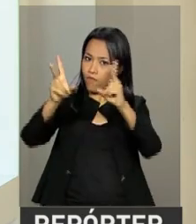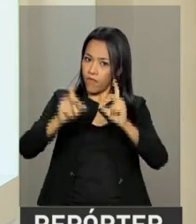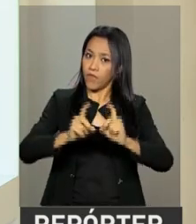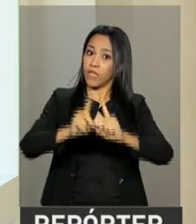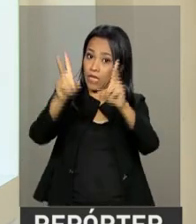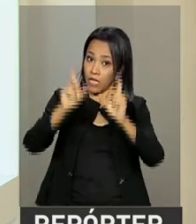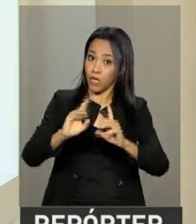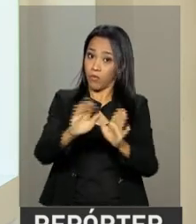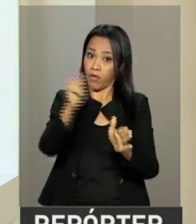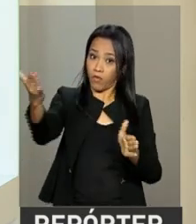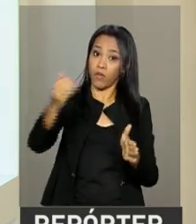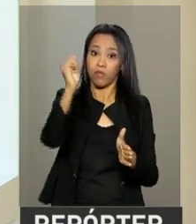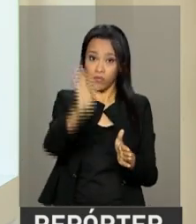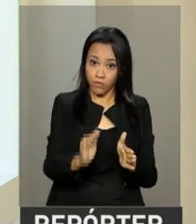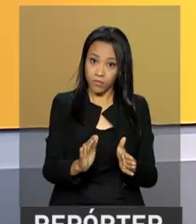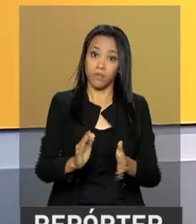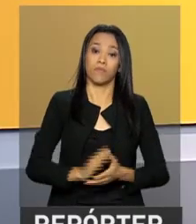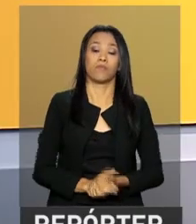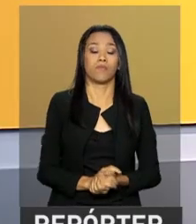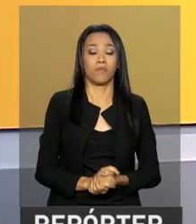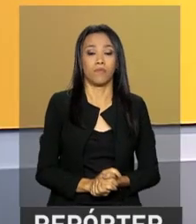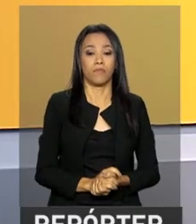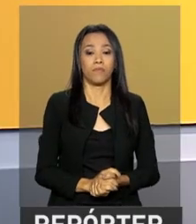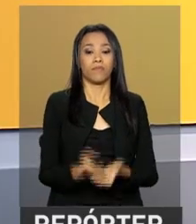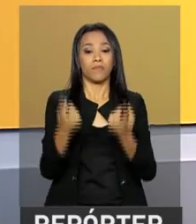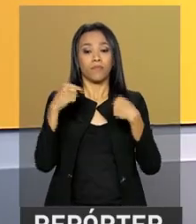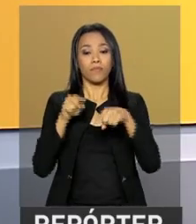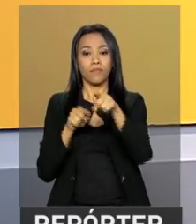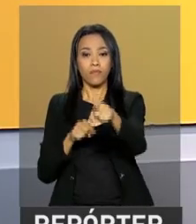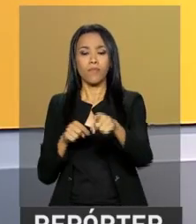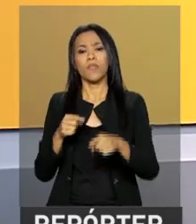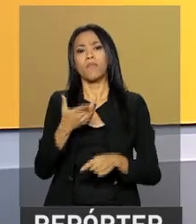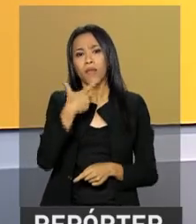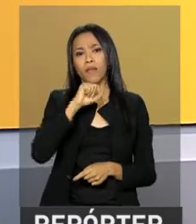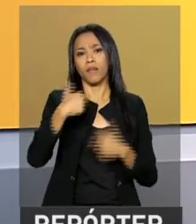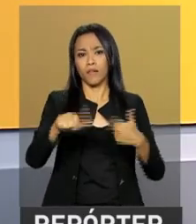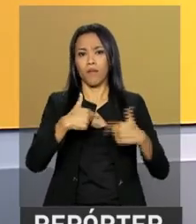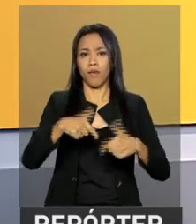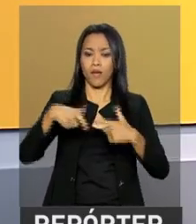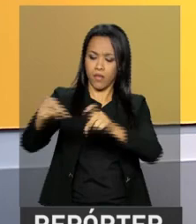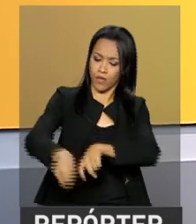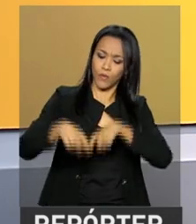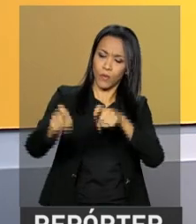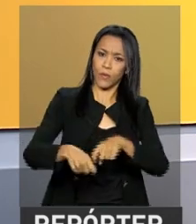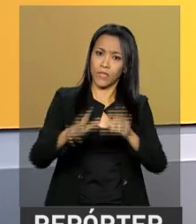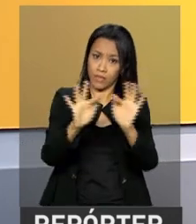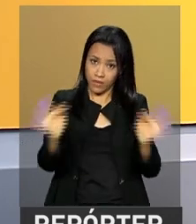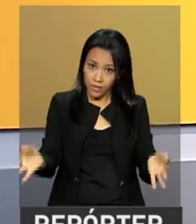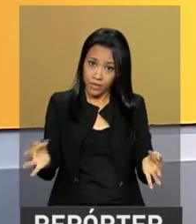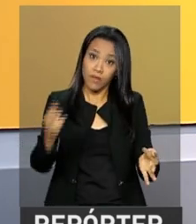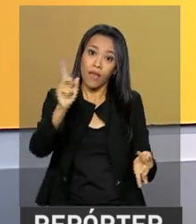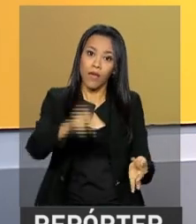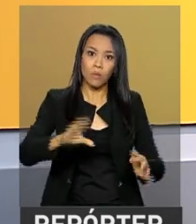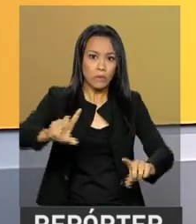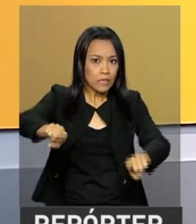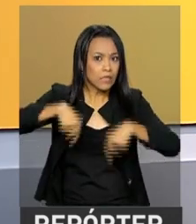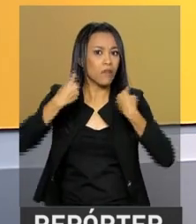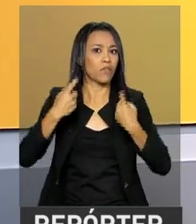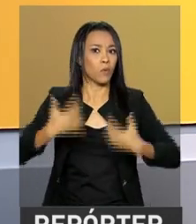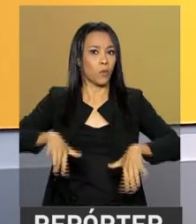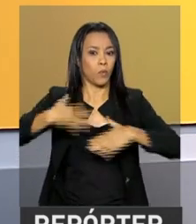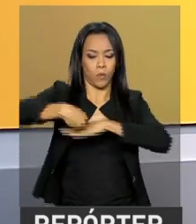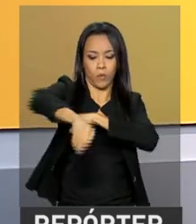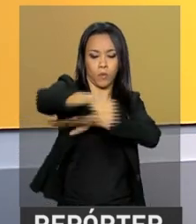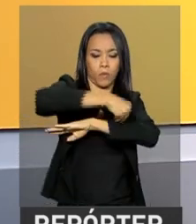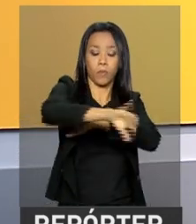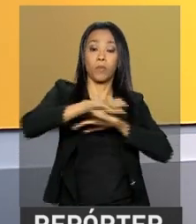saldo positivo na balança comercial e para o pequeno agricultor ou a comercialização da produção é um desafio ações